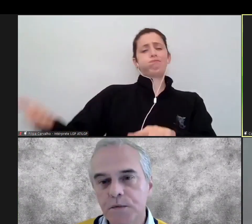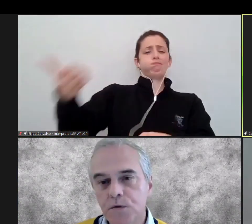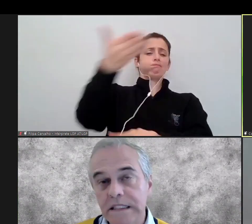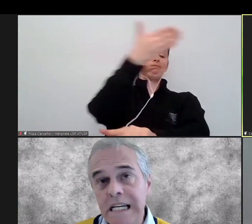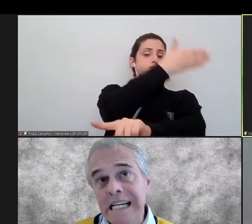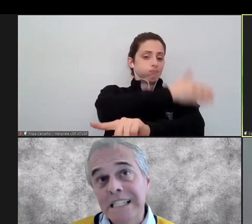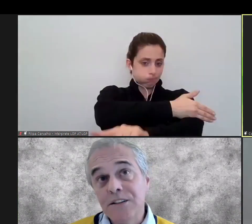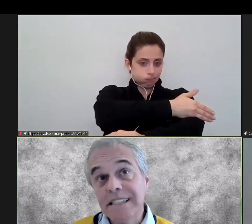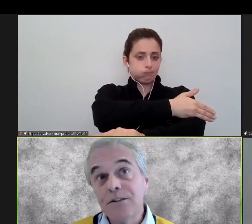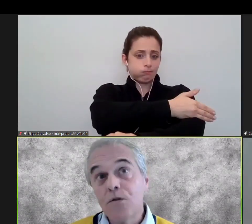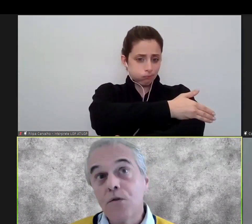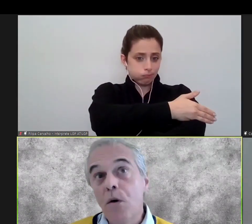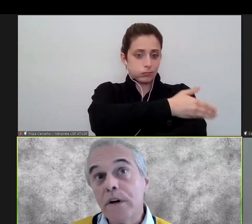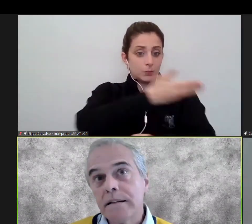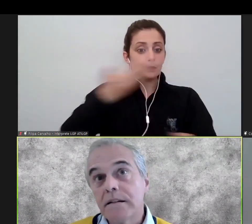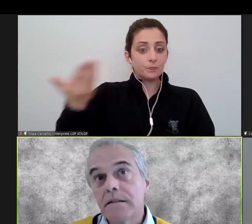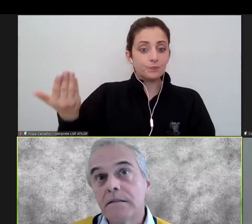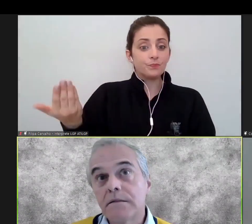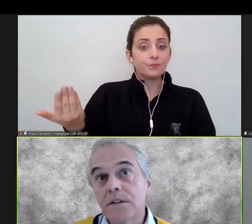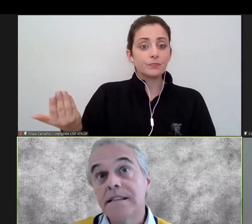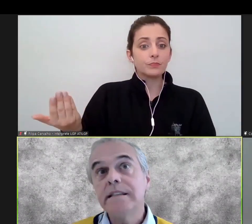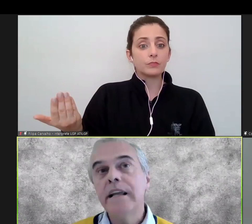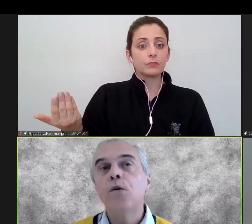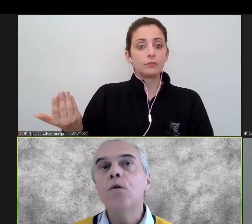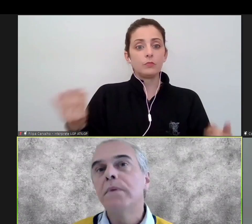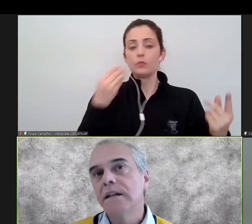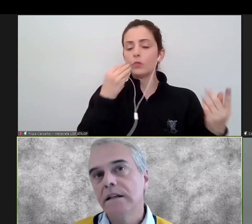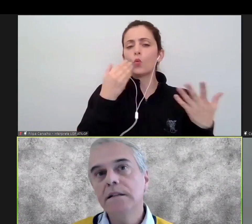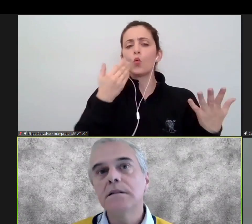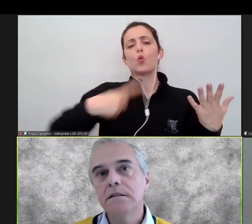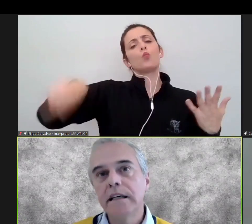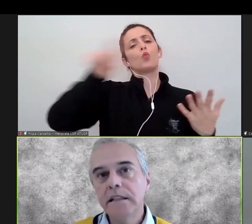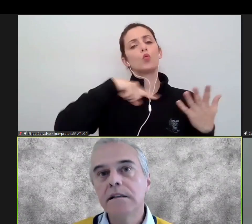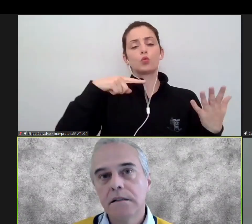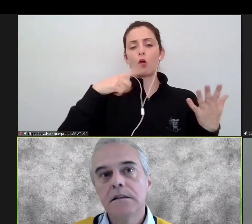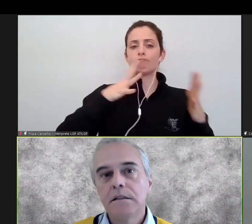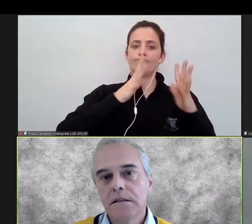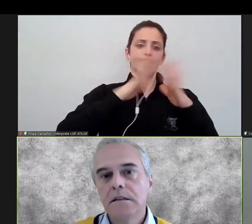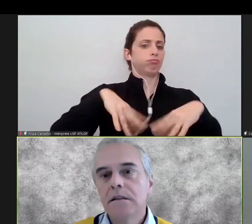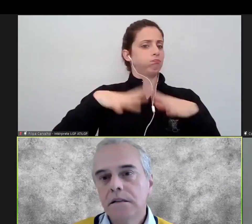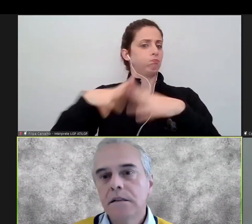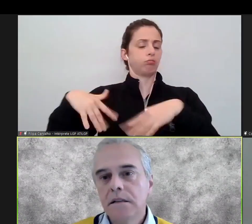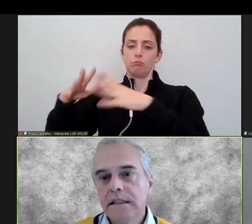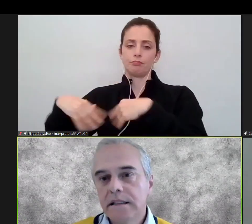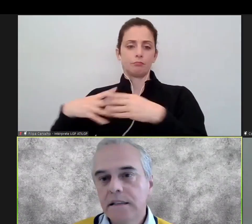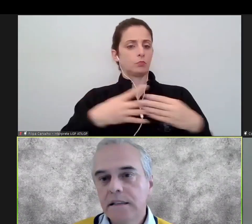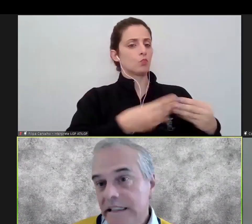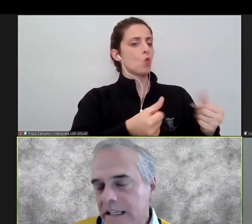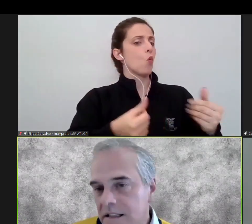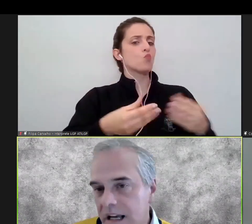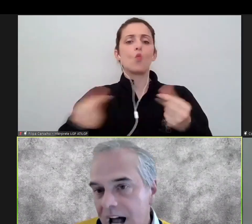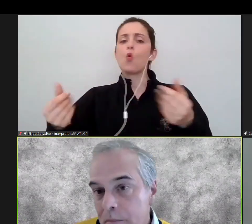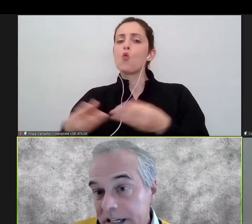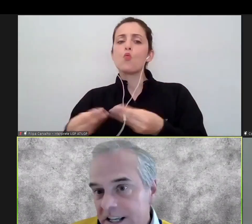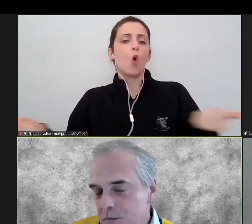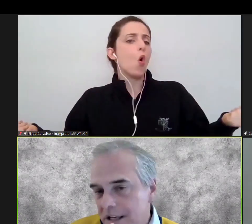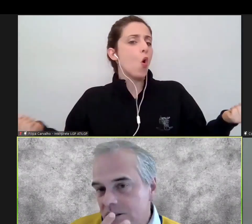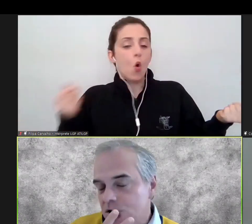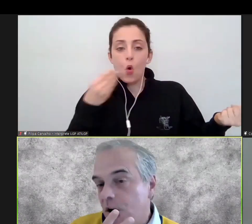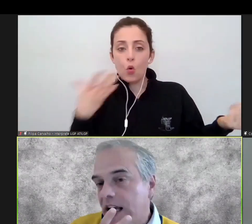esse tipo de coisa. Então, assim, como que se derruba isso daí? Na realidade, aparentemente a